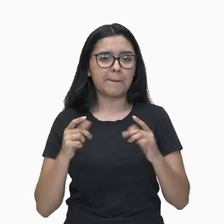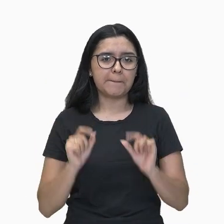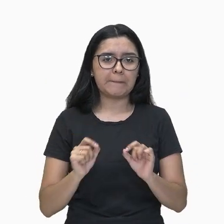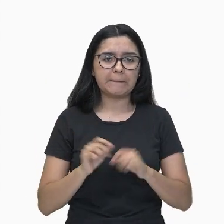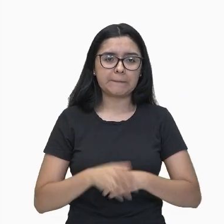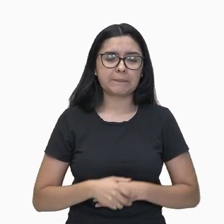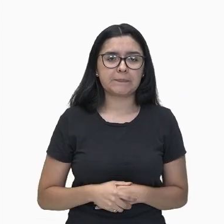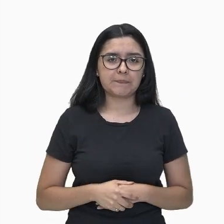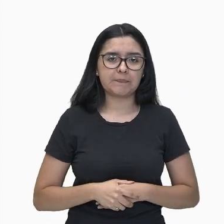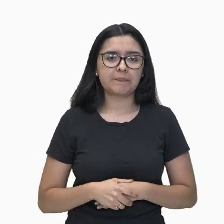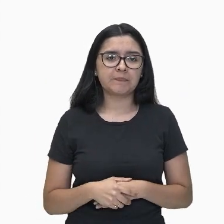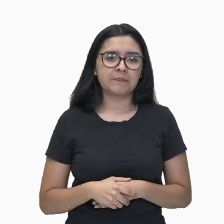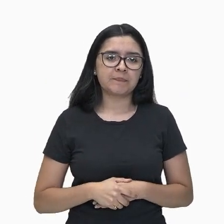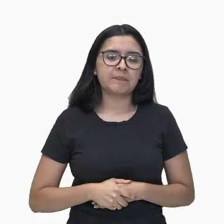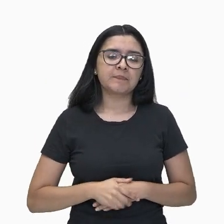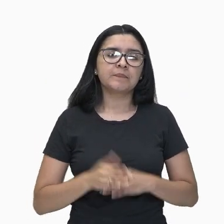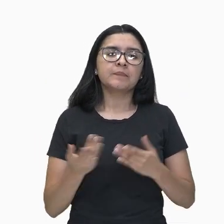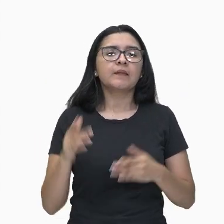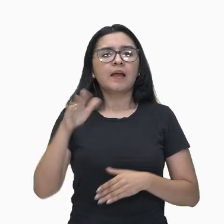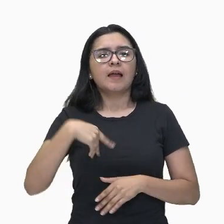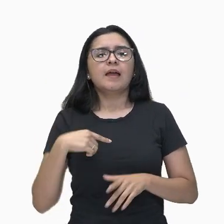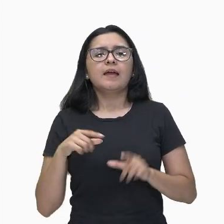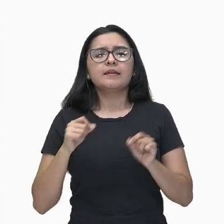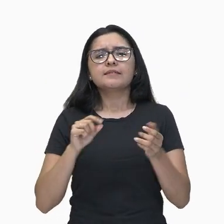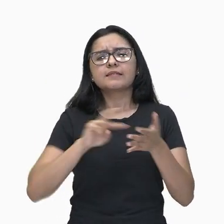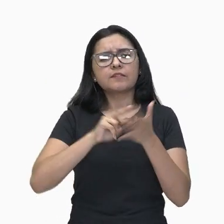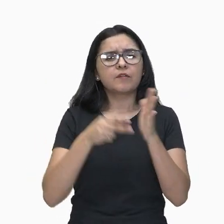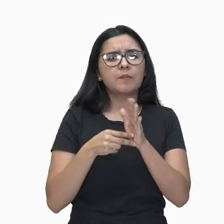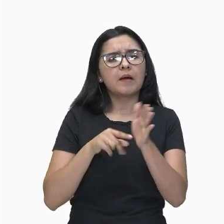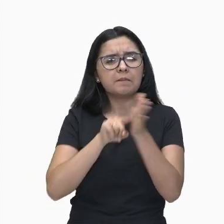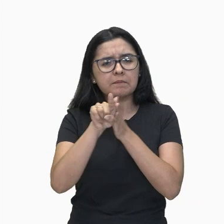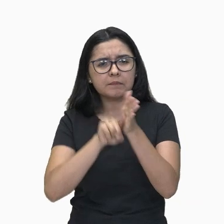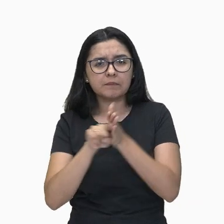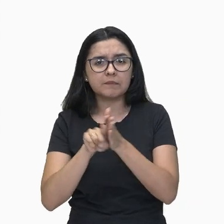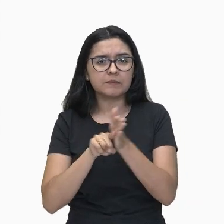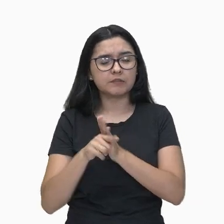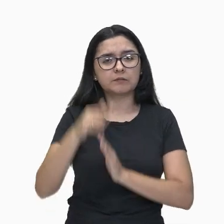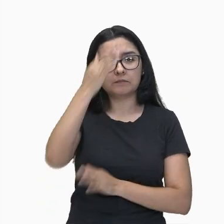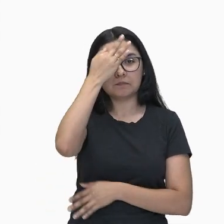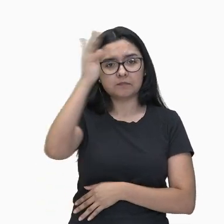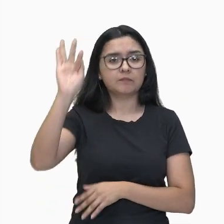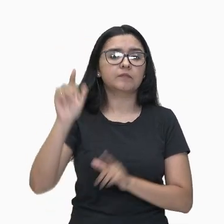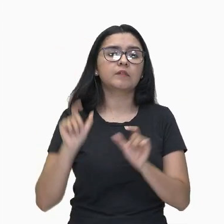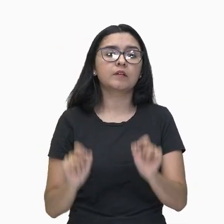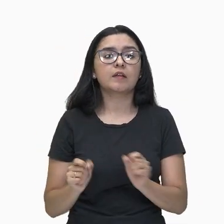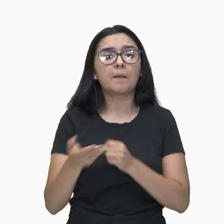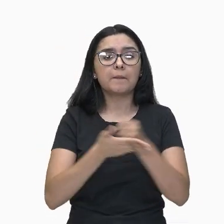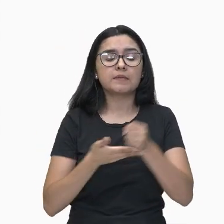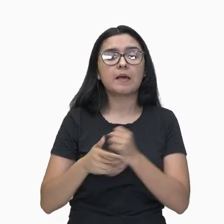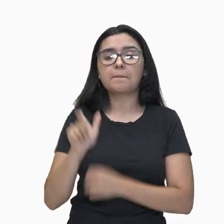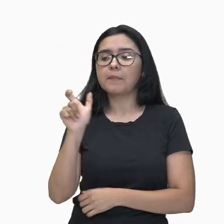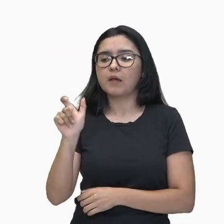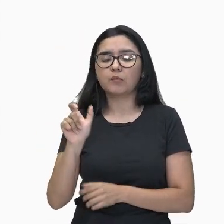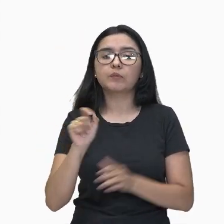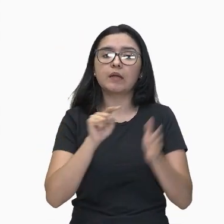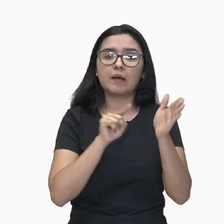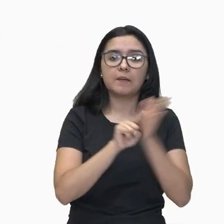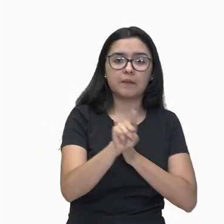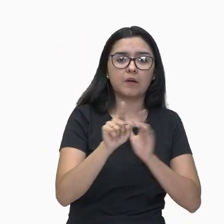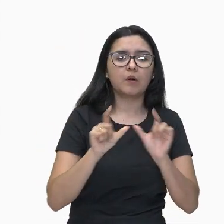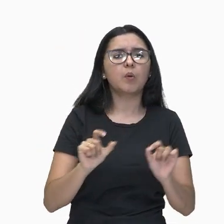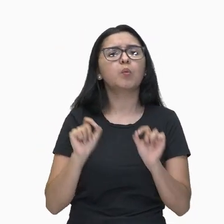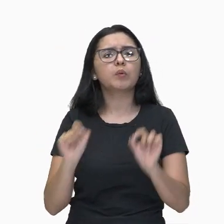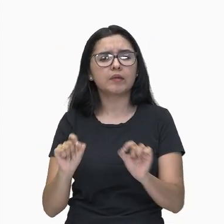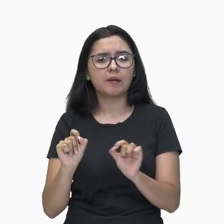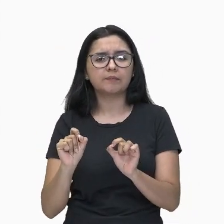a metafísica ela é uma investigação filosófica que gira em torno da palavra ou da pergunta o que é, melhor dizendo,